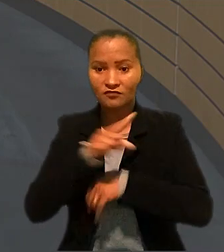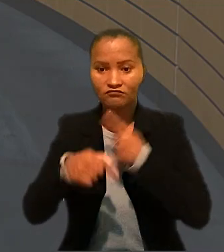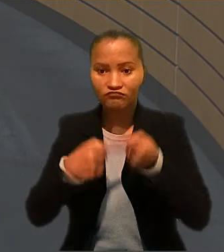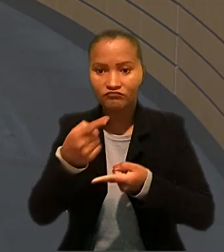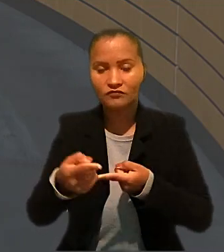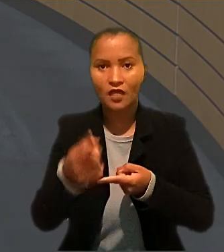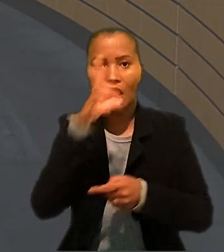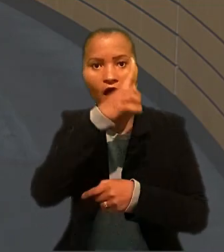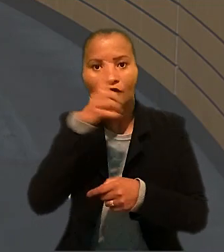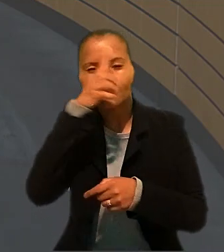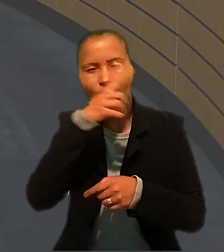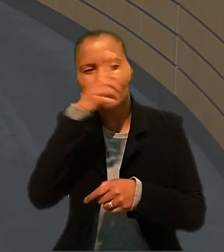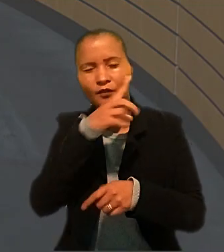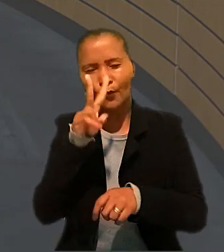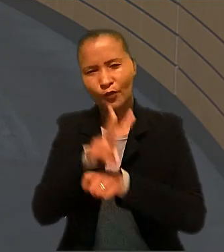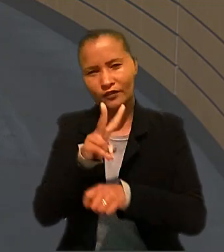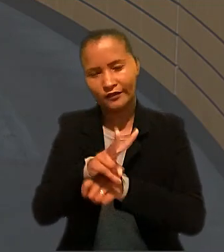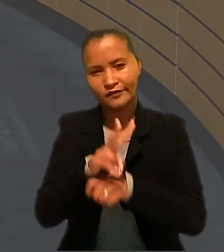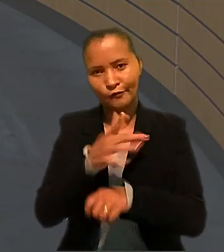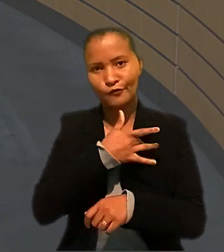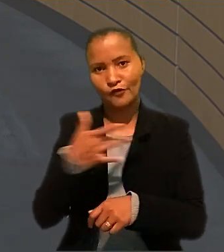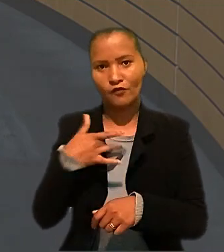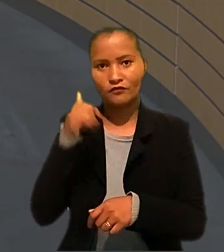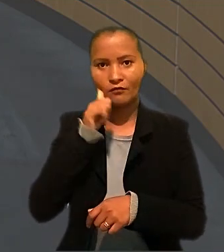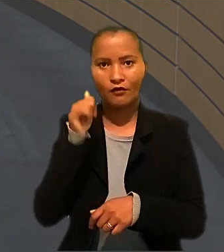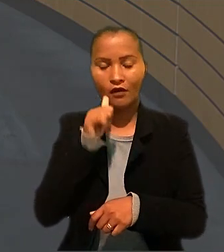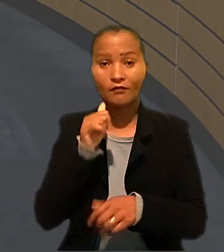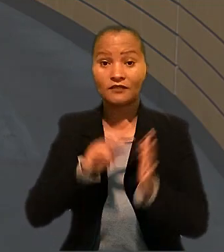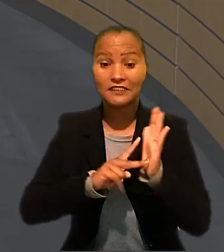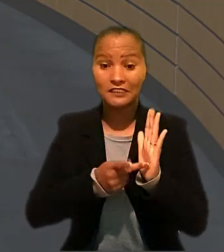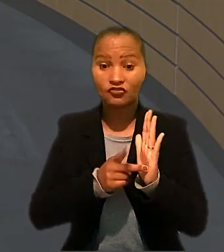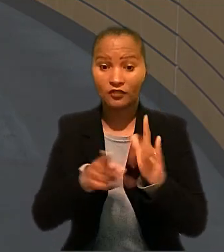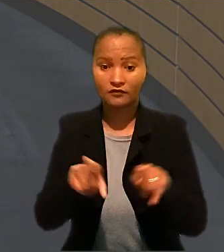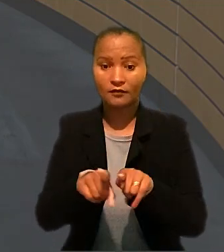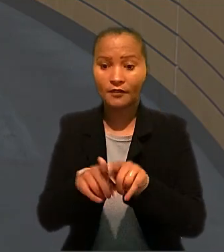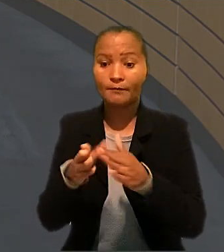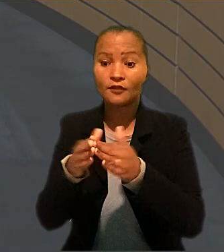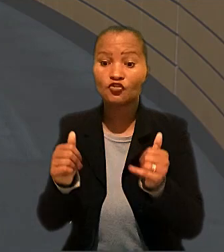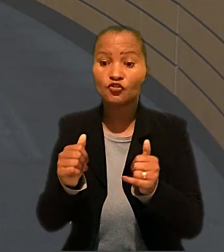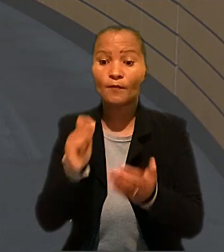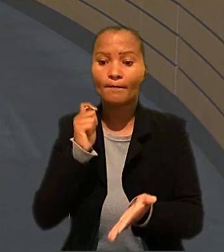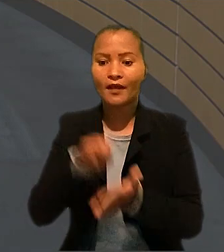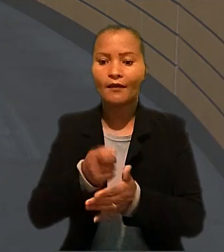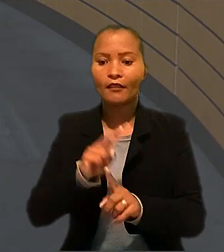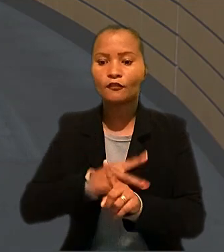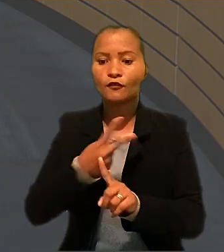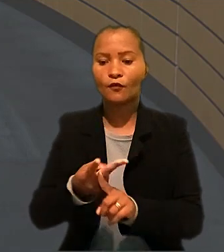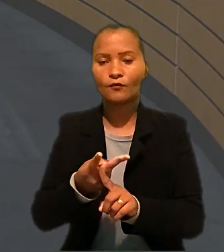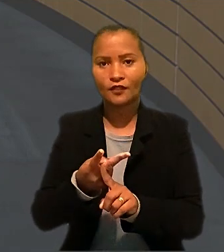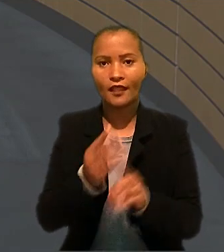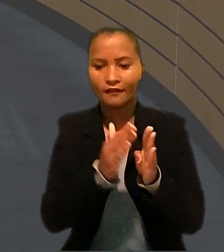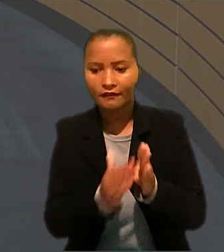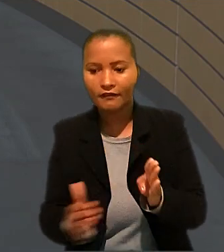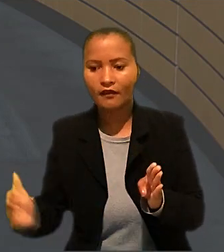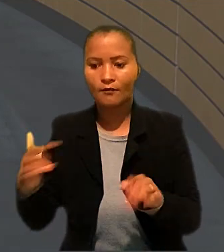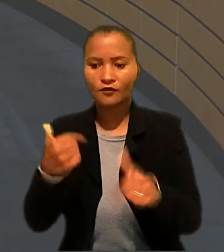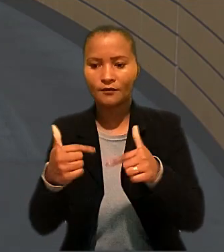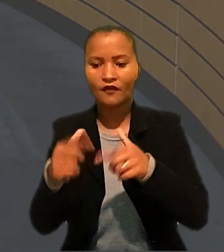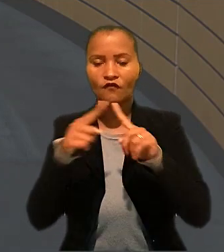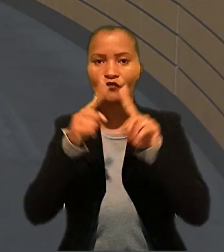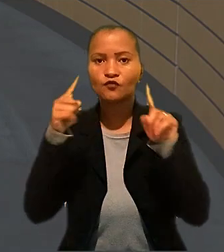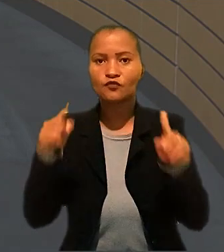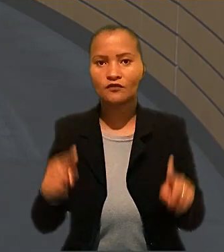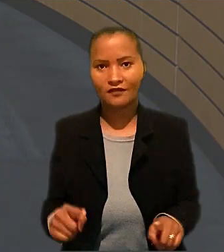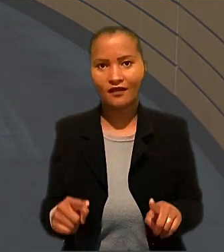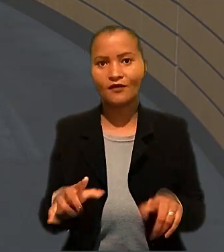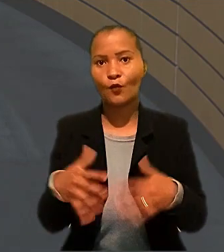de proteção à saúde da mulher. O sindicato reivindicou ainda o pagamento em dobro do tempo trabalhado pelas empregadas no período